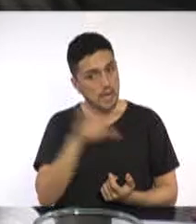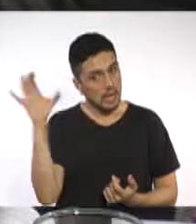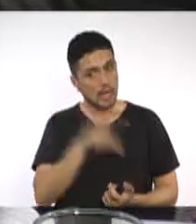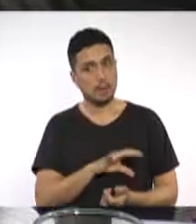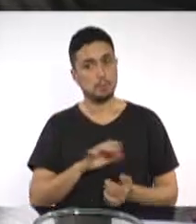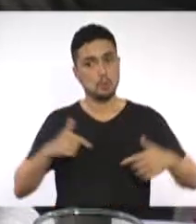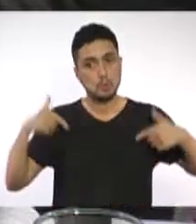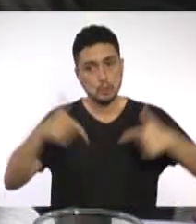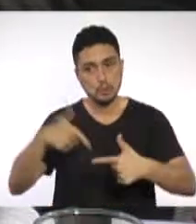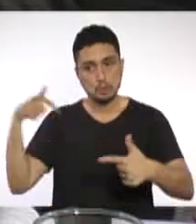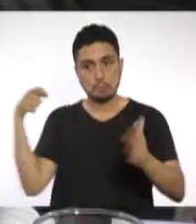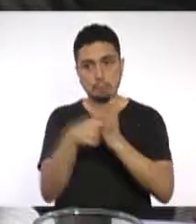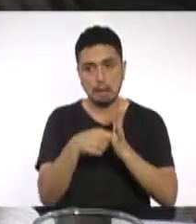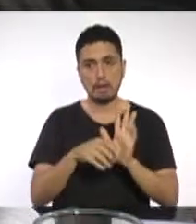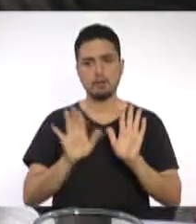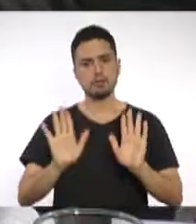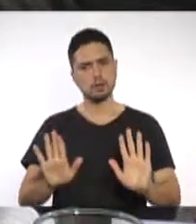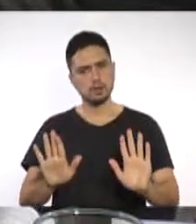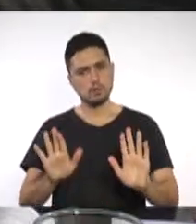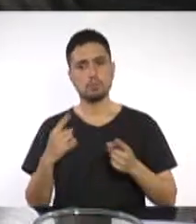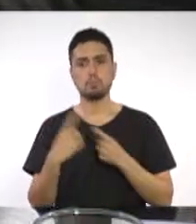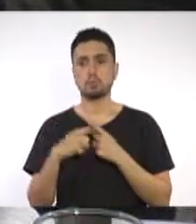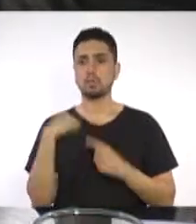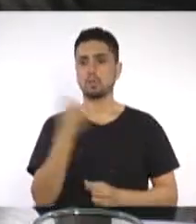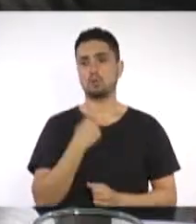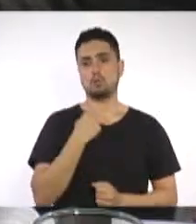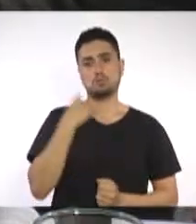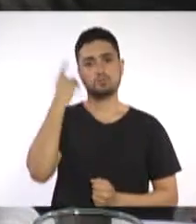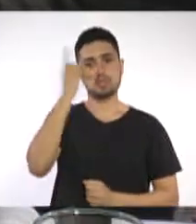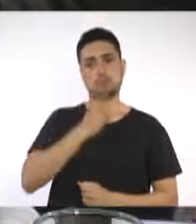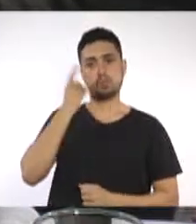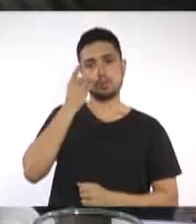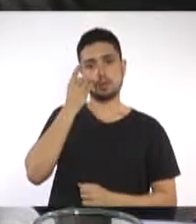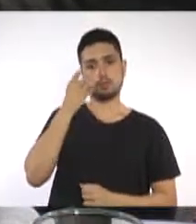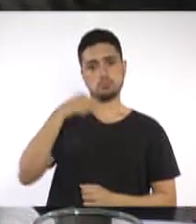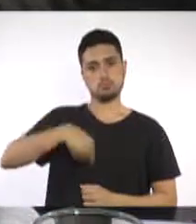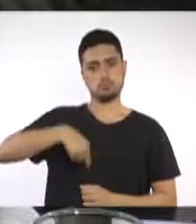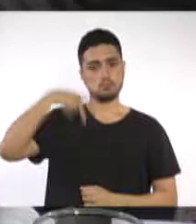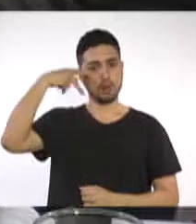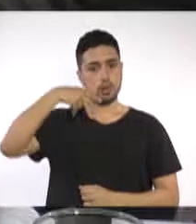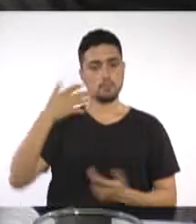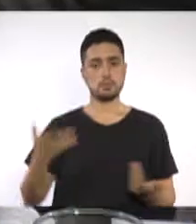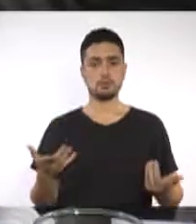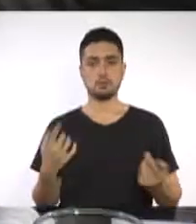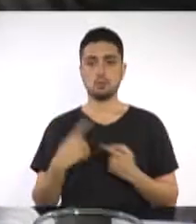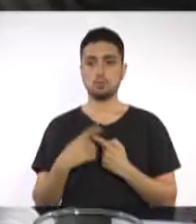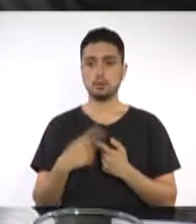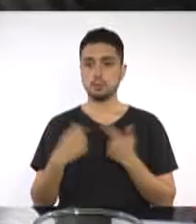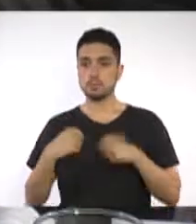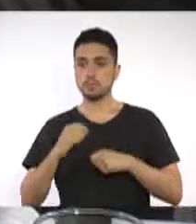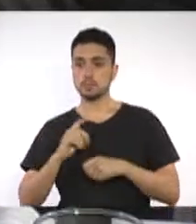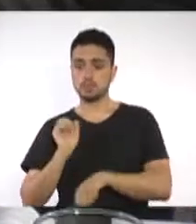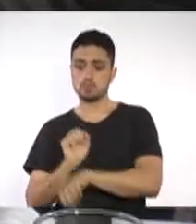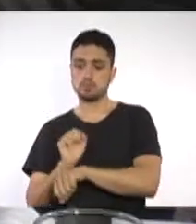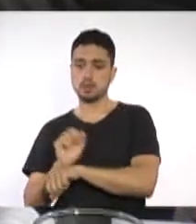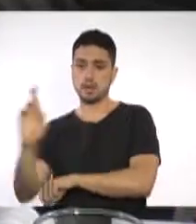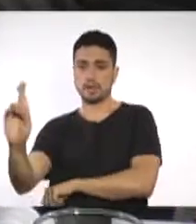nos desfavorece, enquanto parlamento, porque temos um instrumento que necessita de resposta